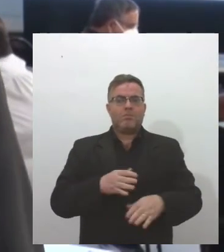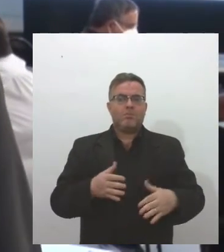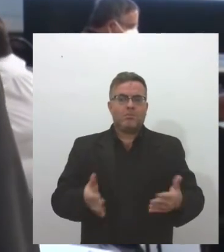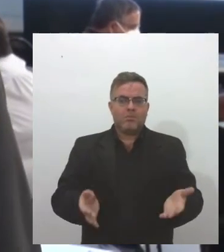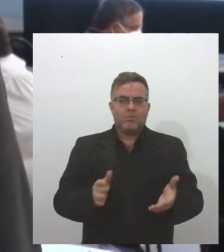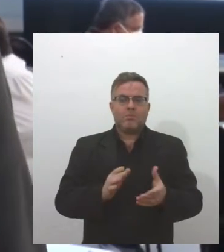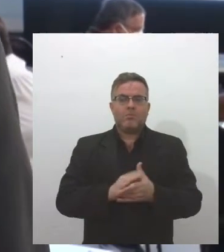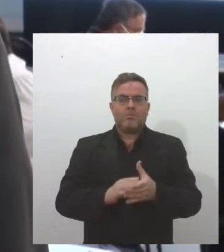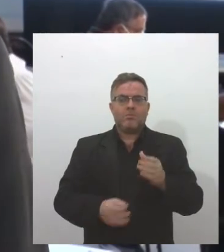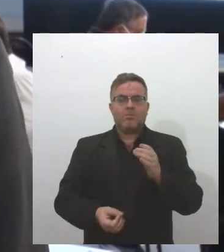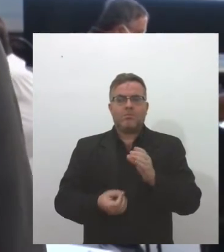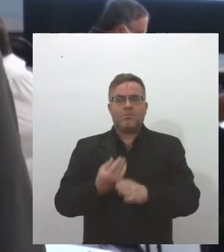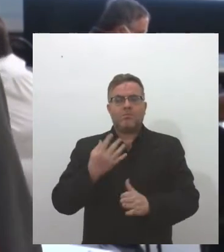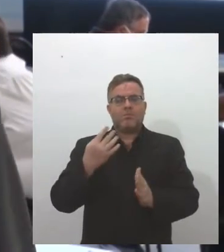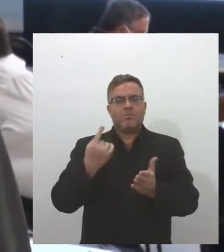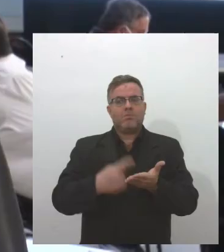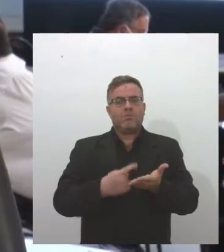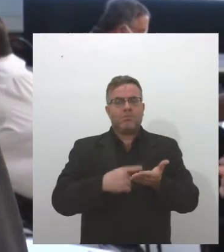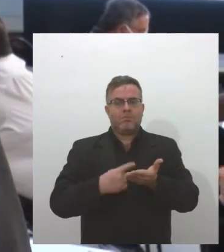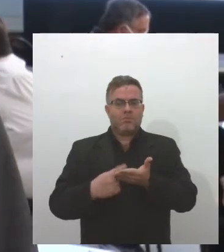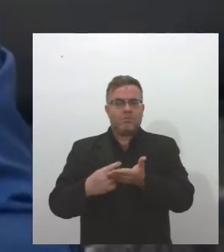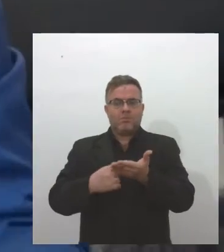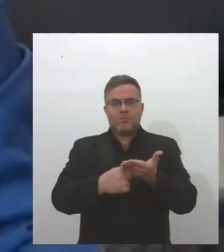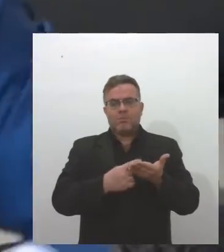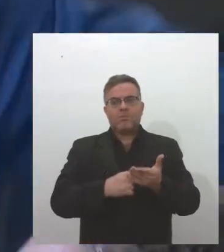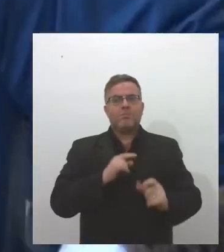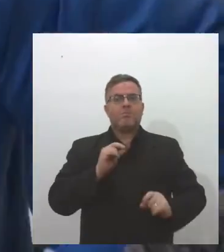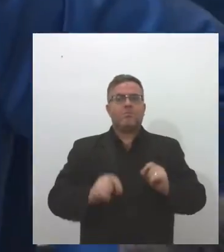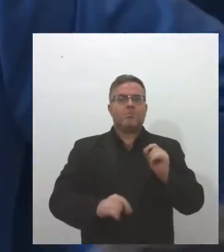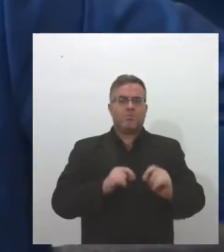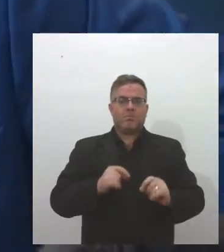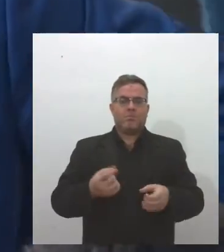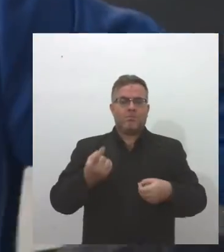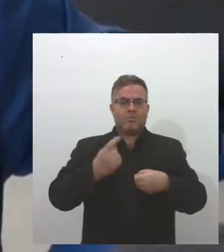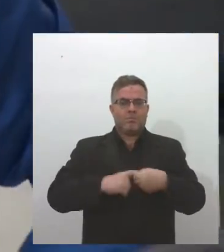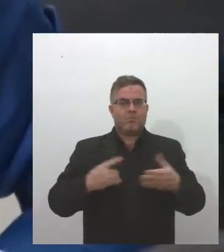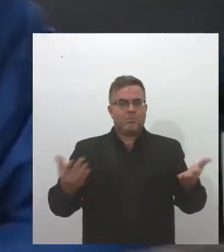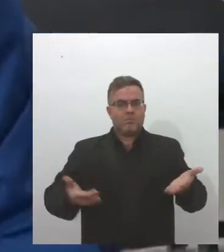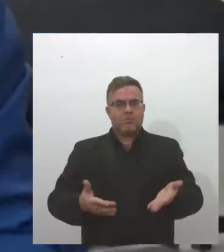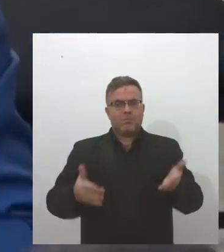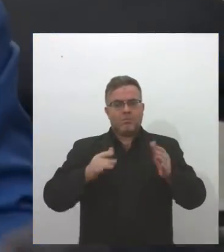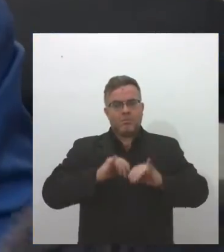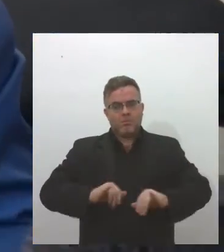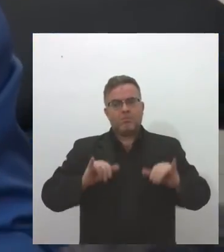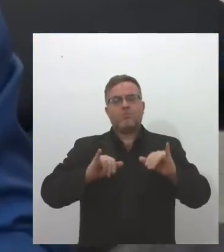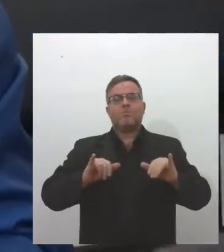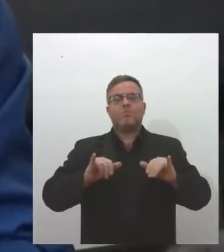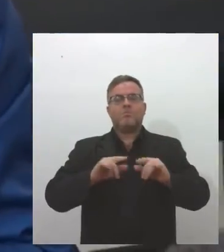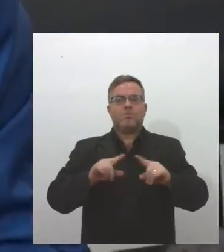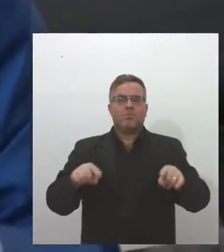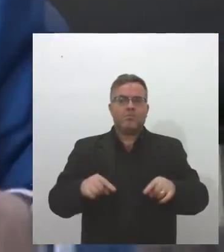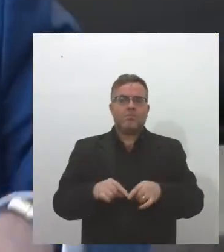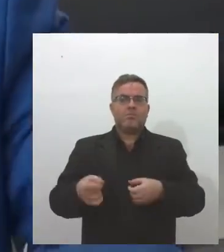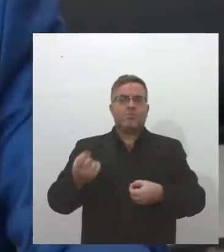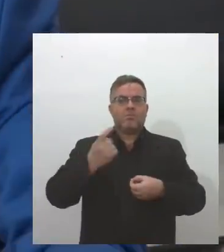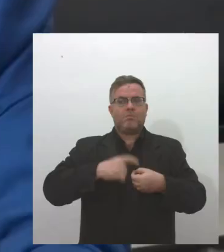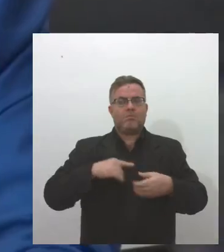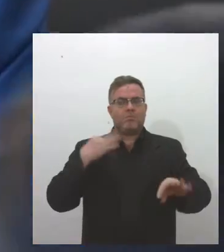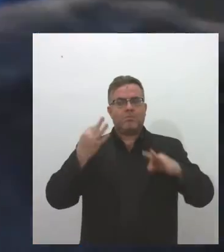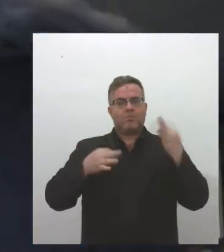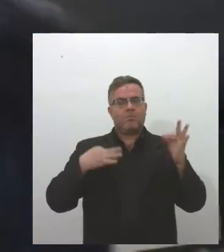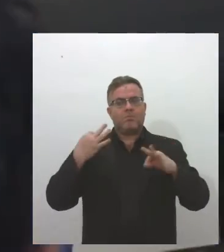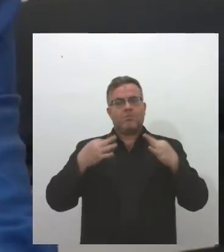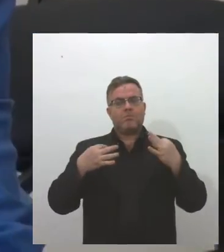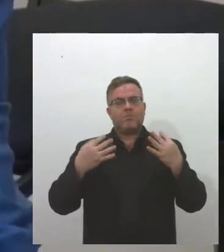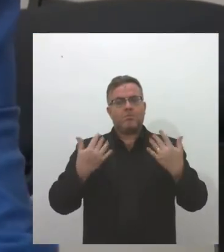se preparar e se prevenir para eventualidades. A retomada do setor de eventos tem reflexo no aumento do turismo e aquecimento